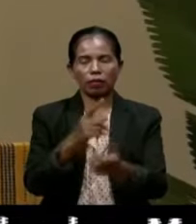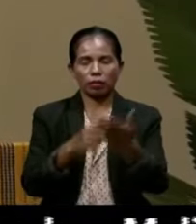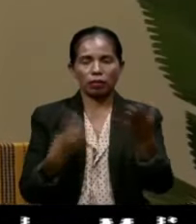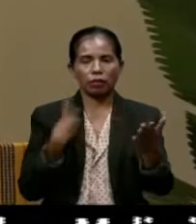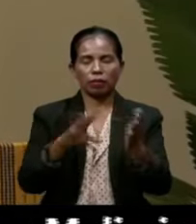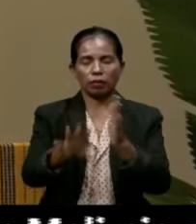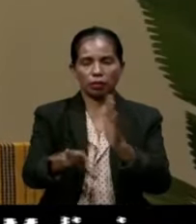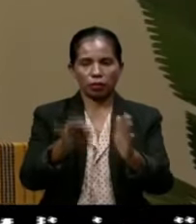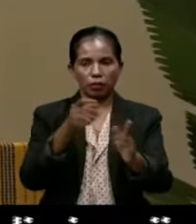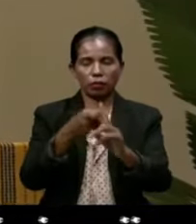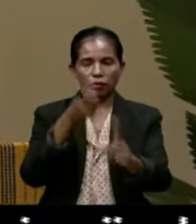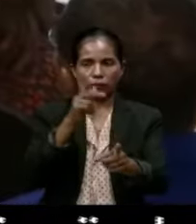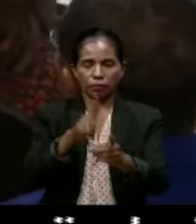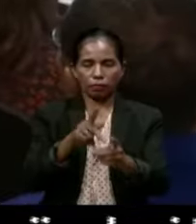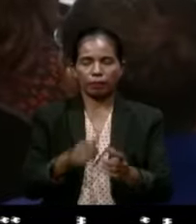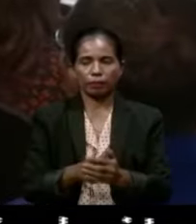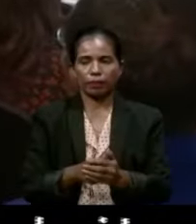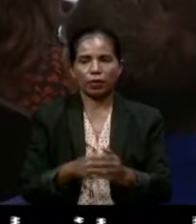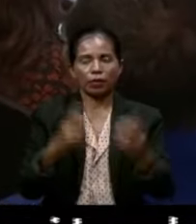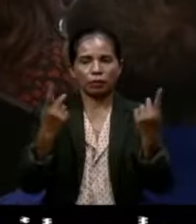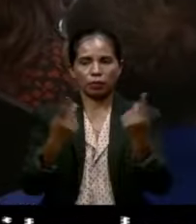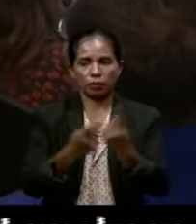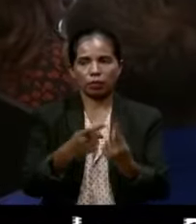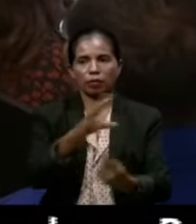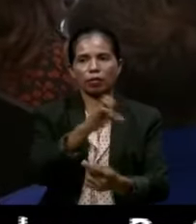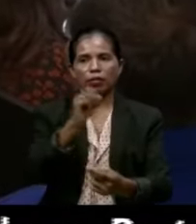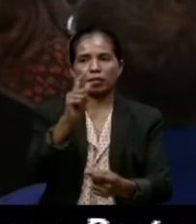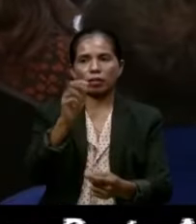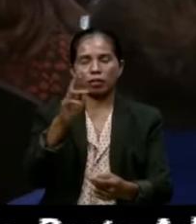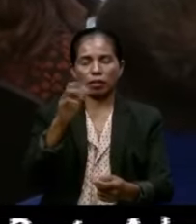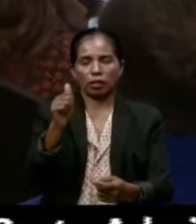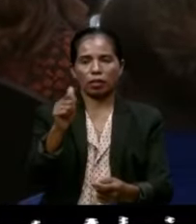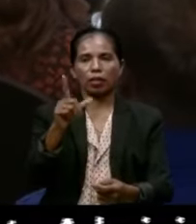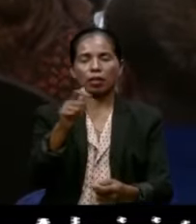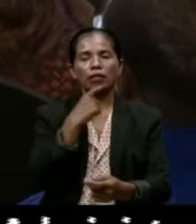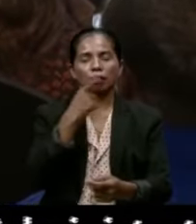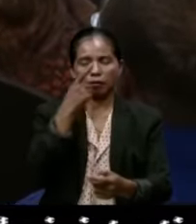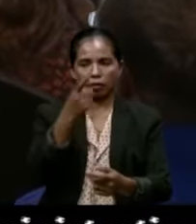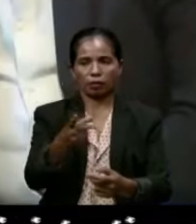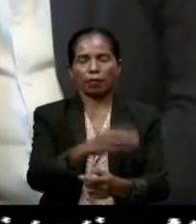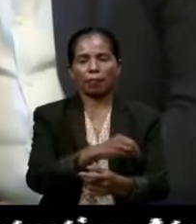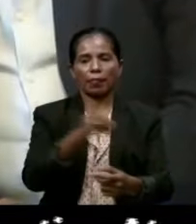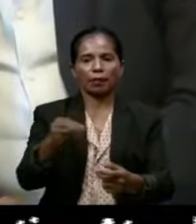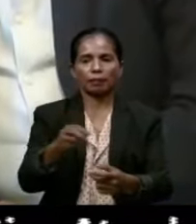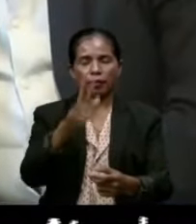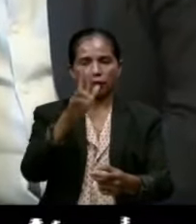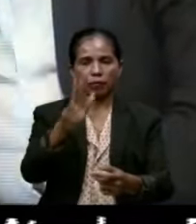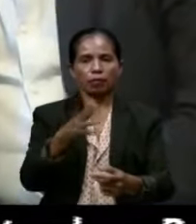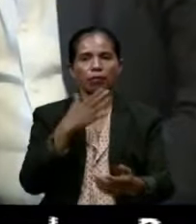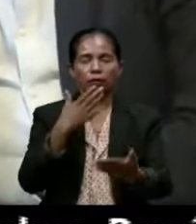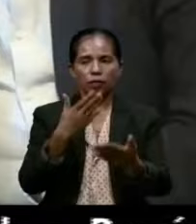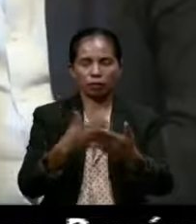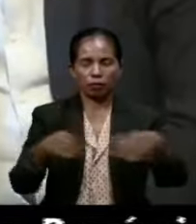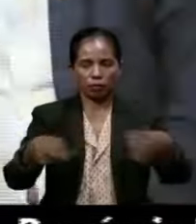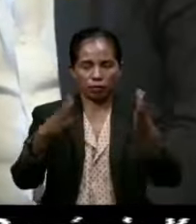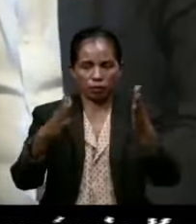tarde até o nosso petróleo. Na imba empresa Estrela Resources LTD no Muracrai Timor EP hateten bloco tolune e a potencialidade ba